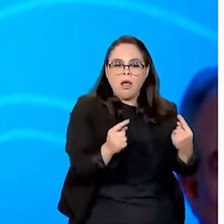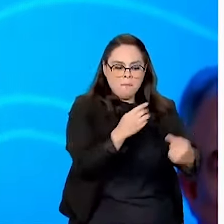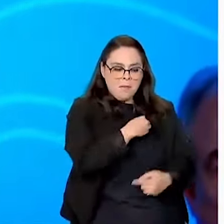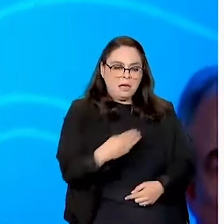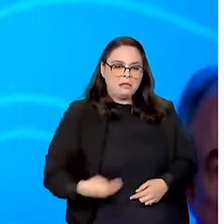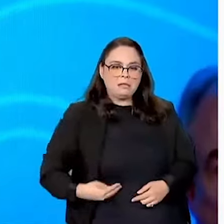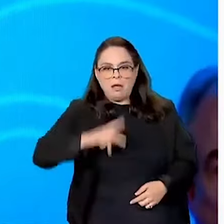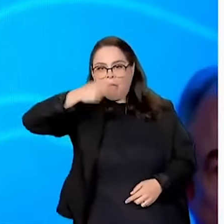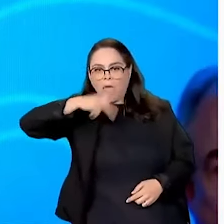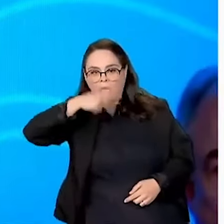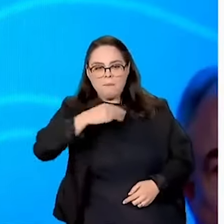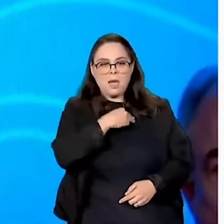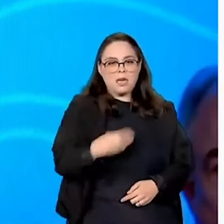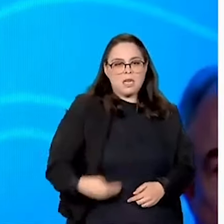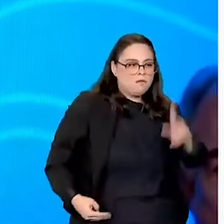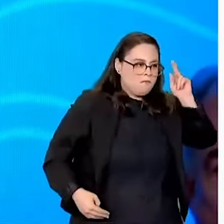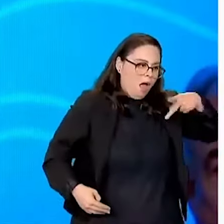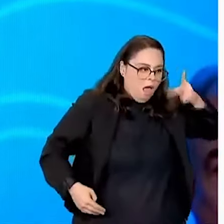seu projeto.